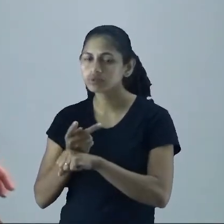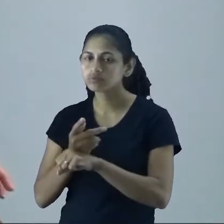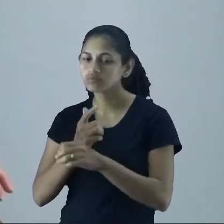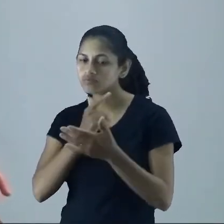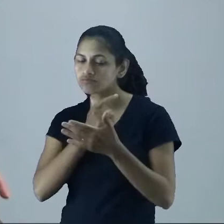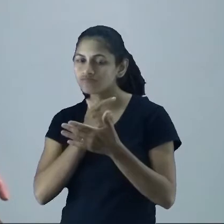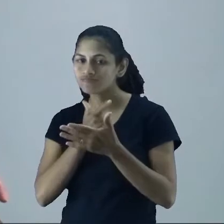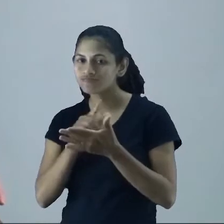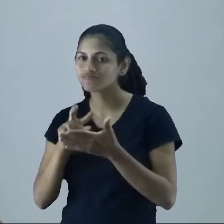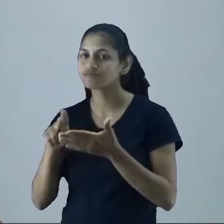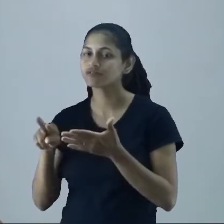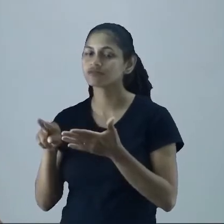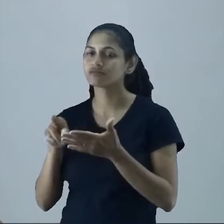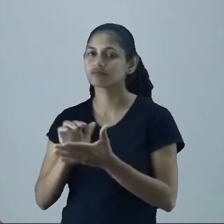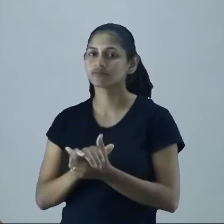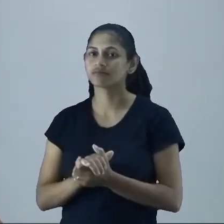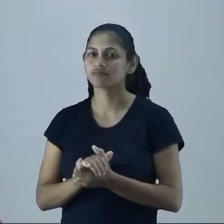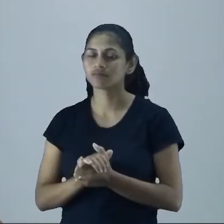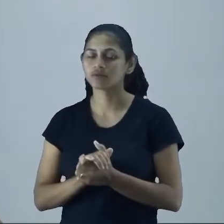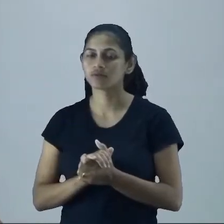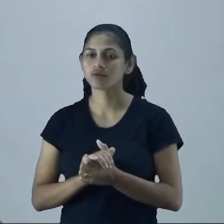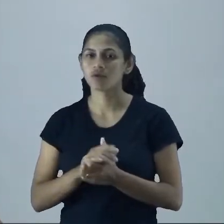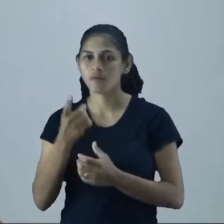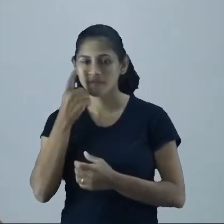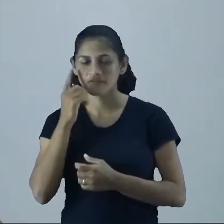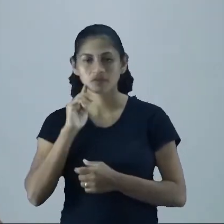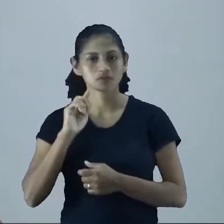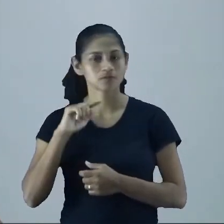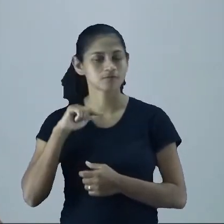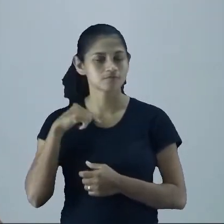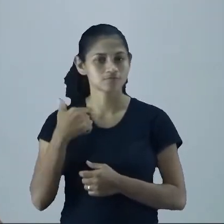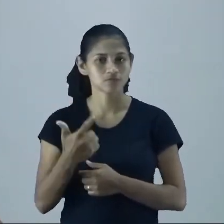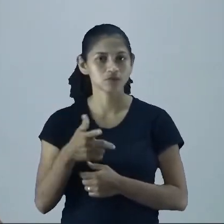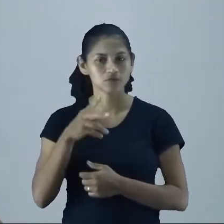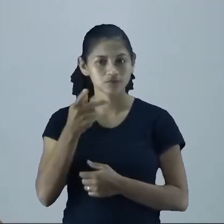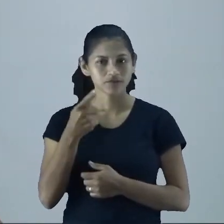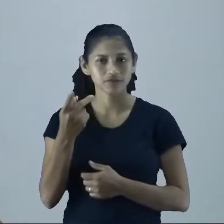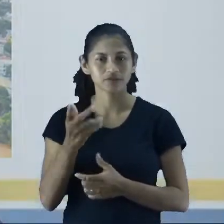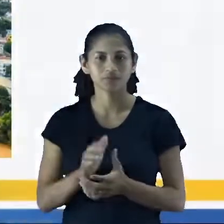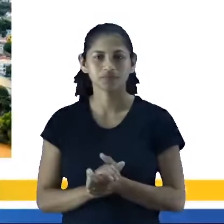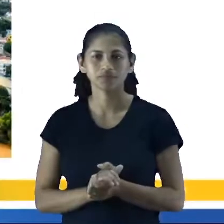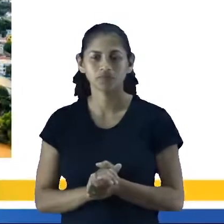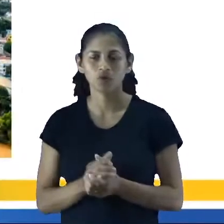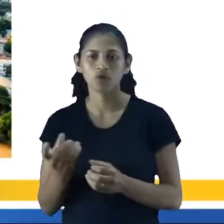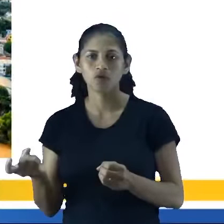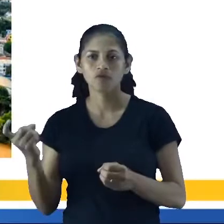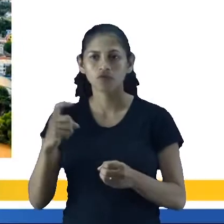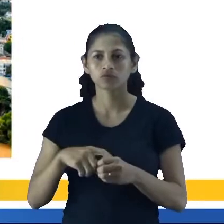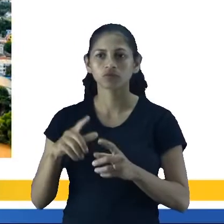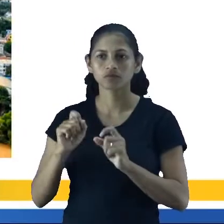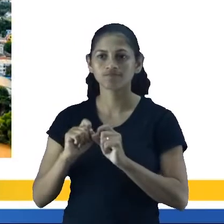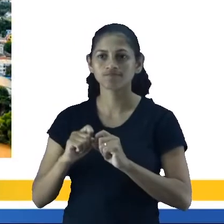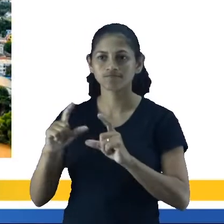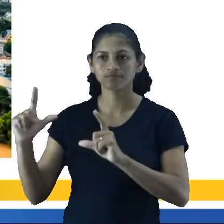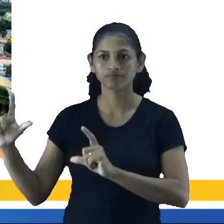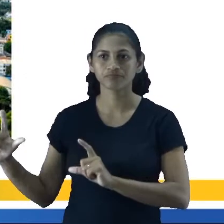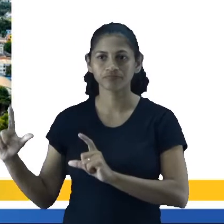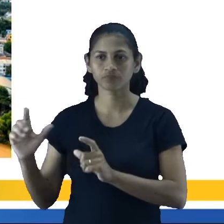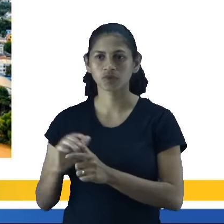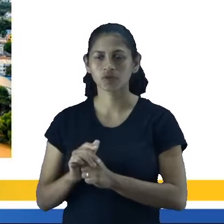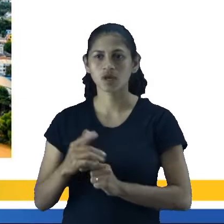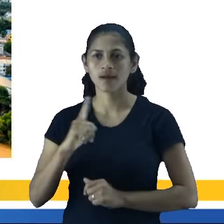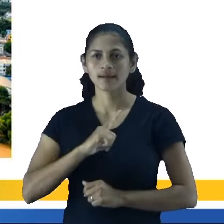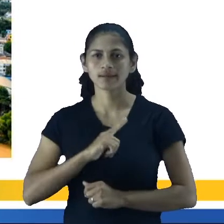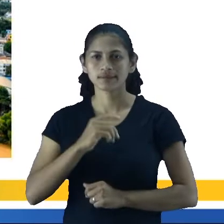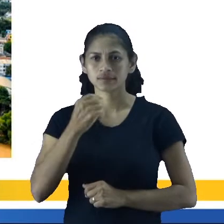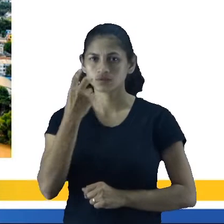ver nas próximas falas, tá bom? Aí, voltando aí na telinha, nós temos aí duas